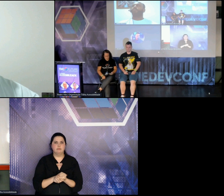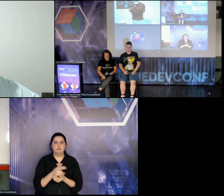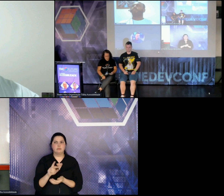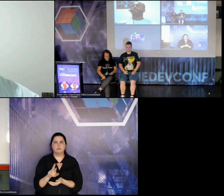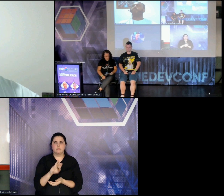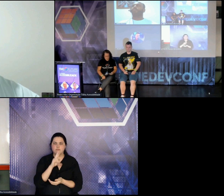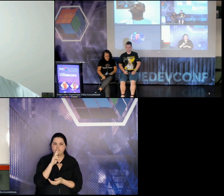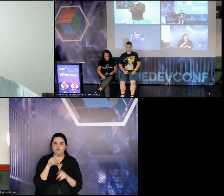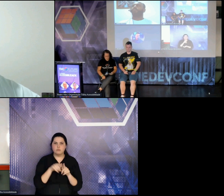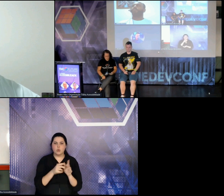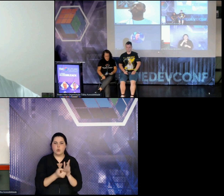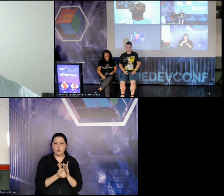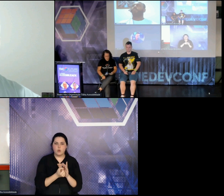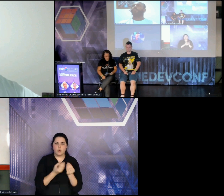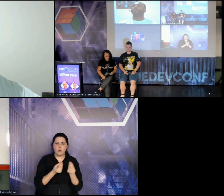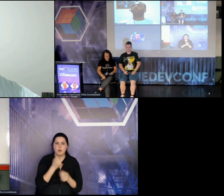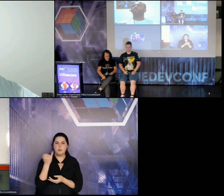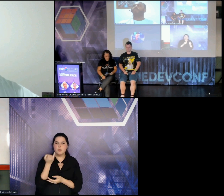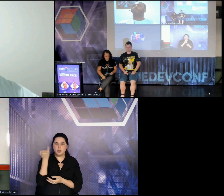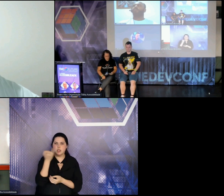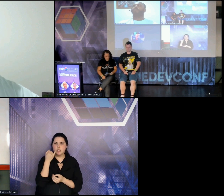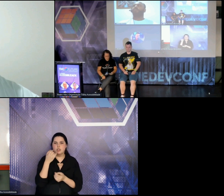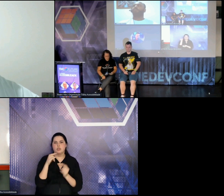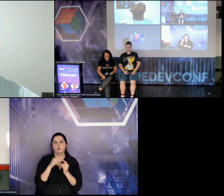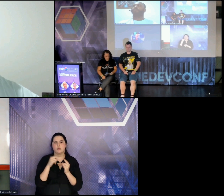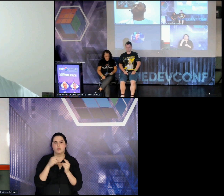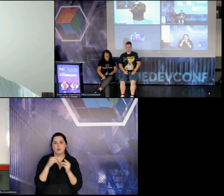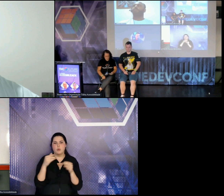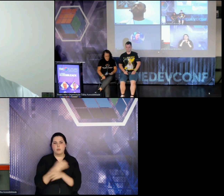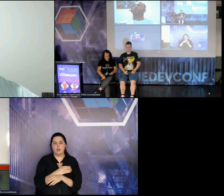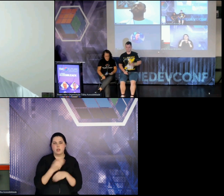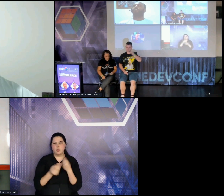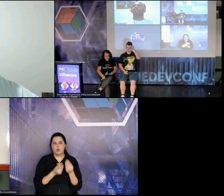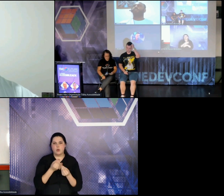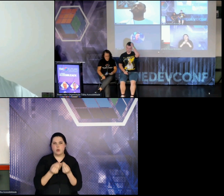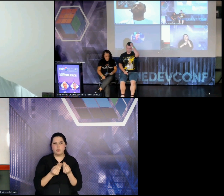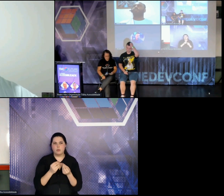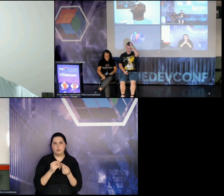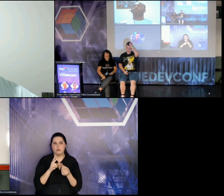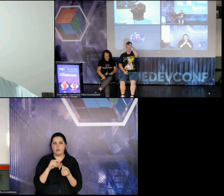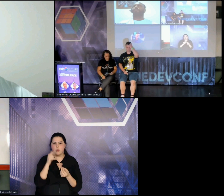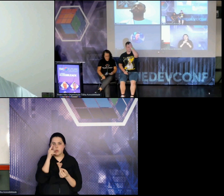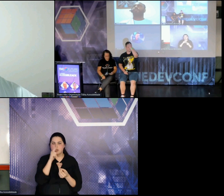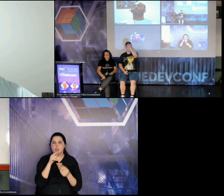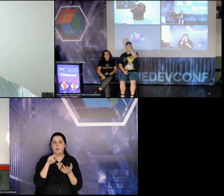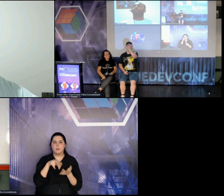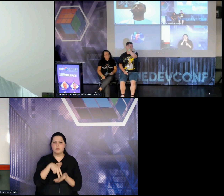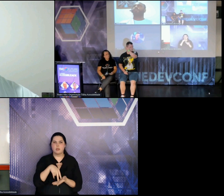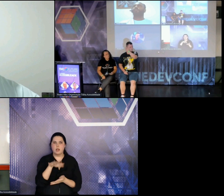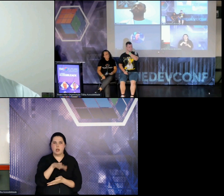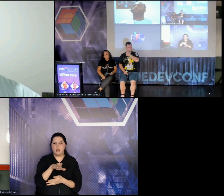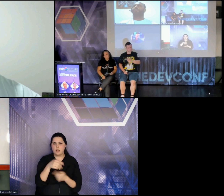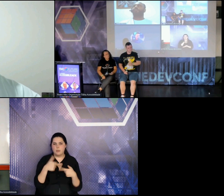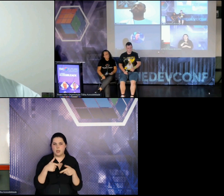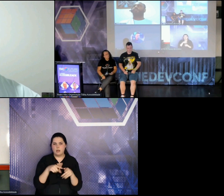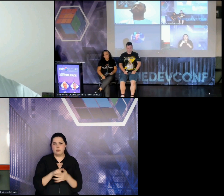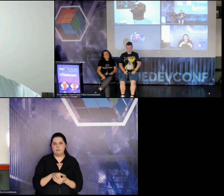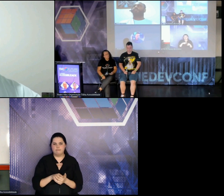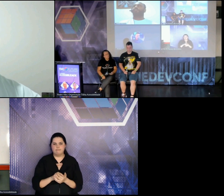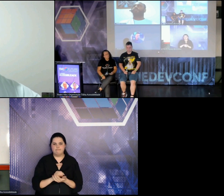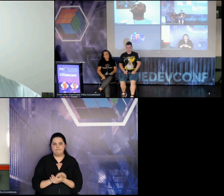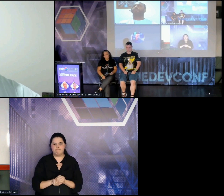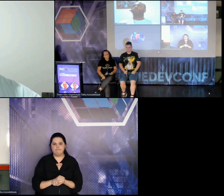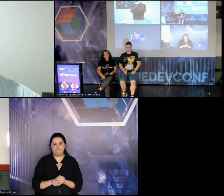o quanto que isso é bom para a instituição como um todo, o quanto que a gente vai conseguir se posicionar no mercado, né?